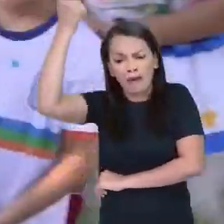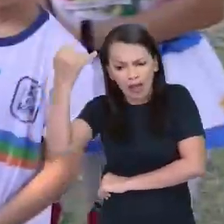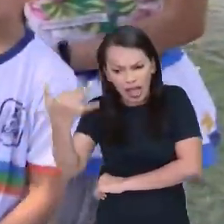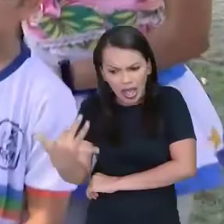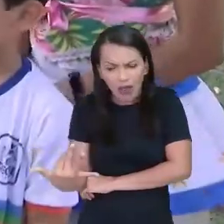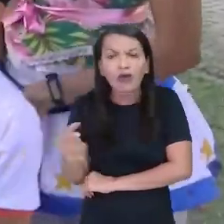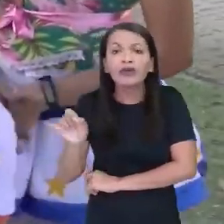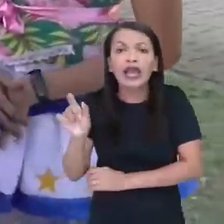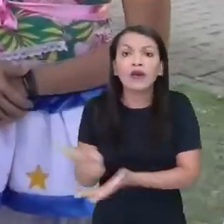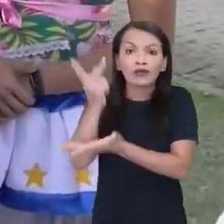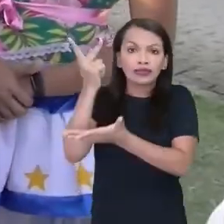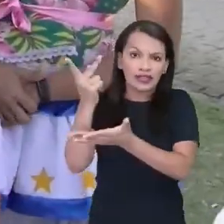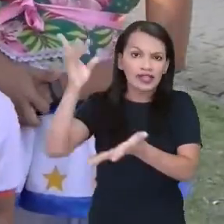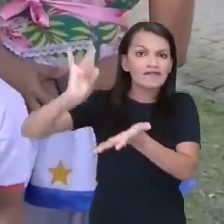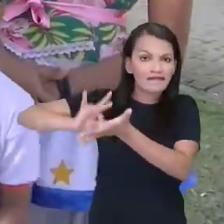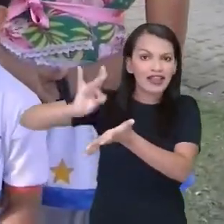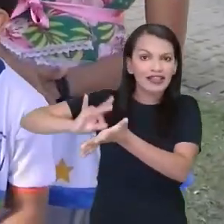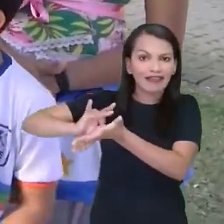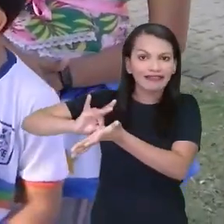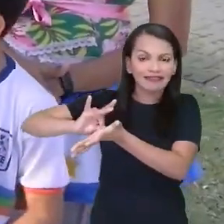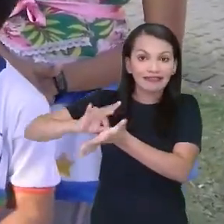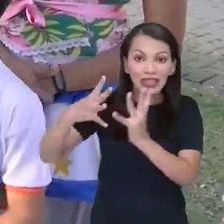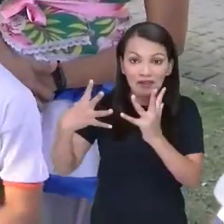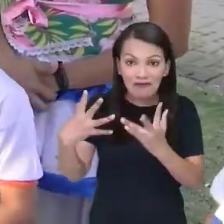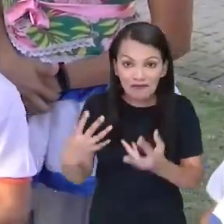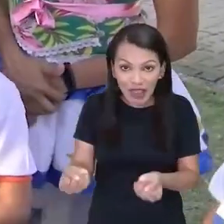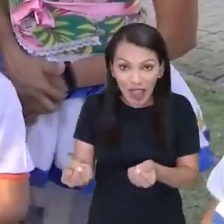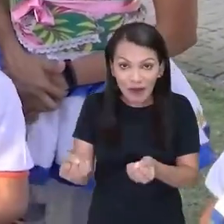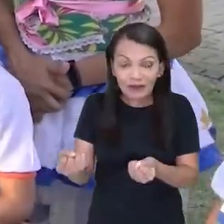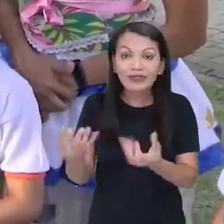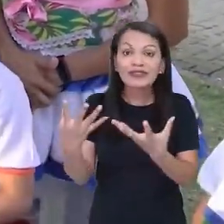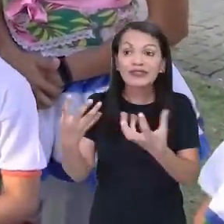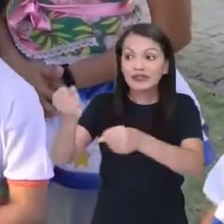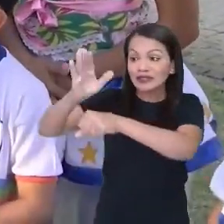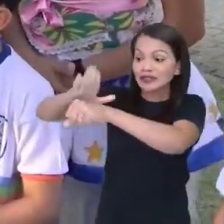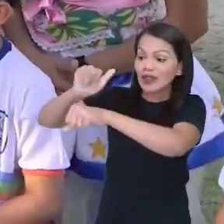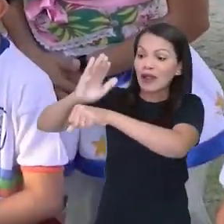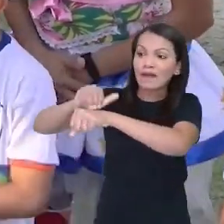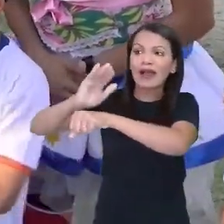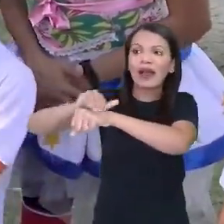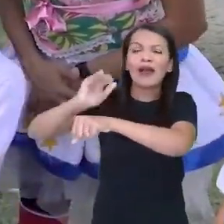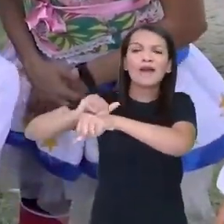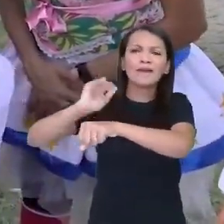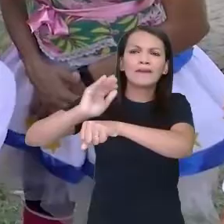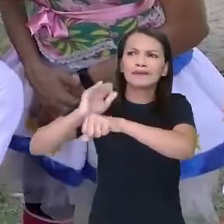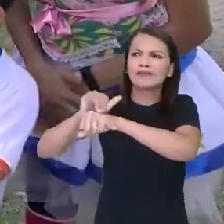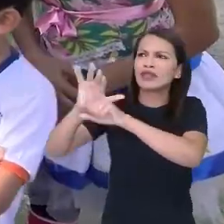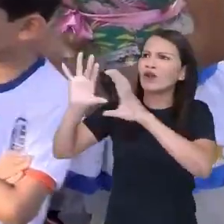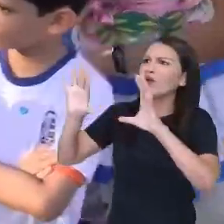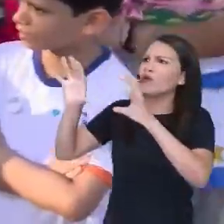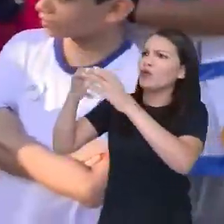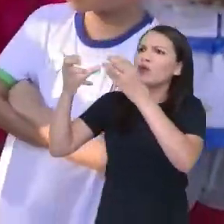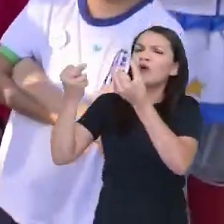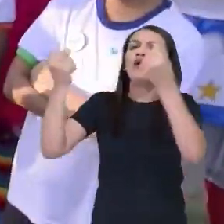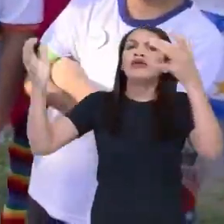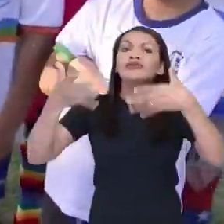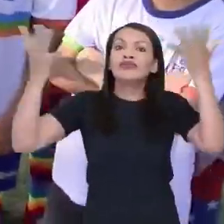acontecer de verdade vamos chamar a liga da Alegria